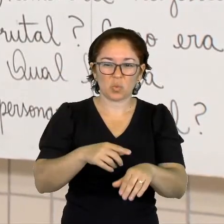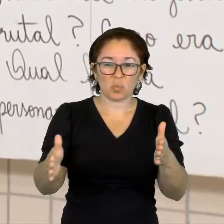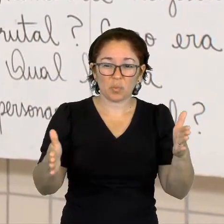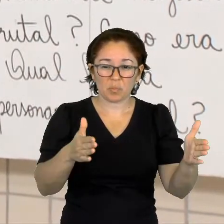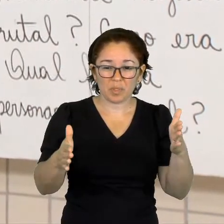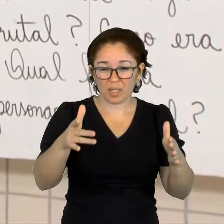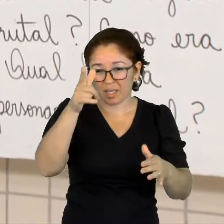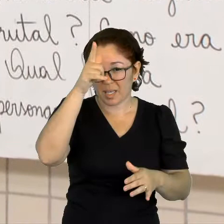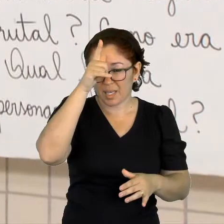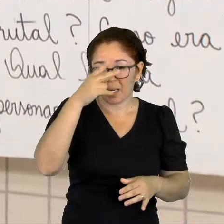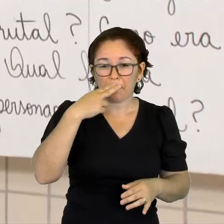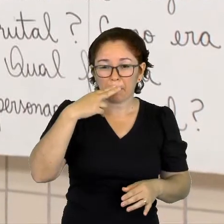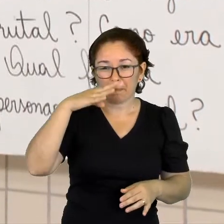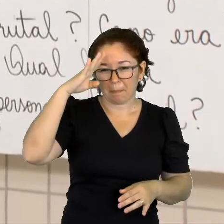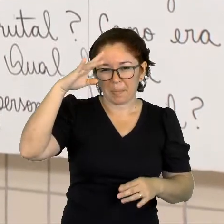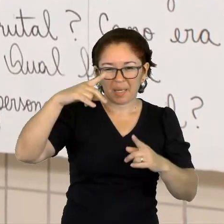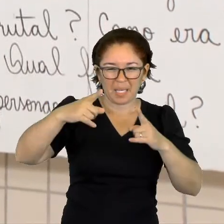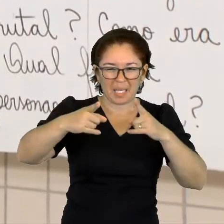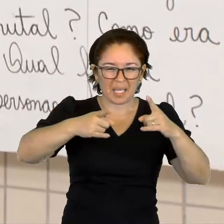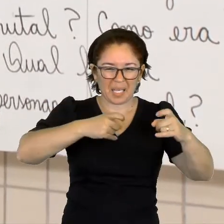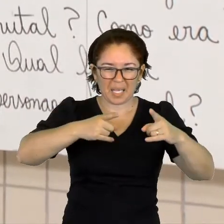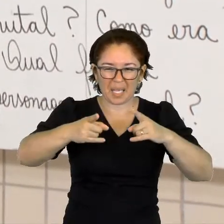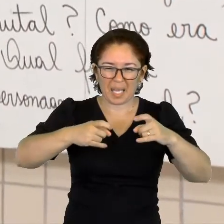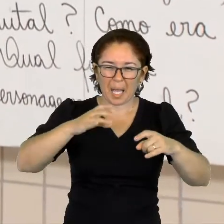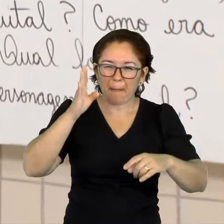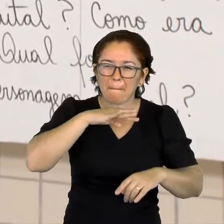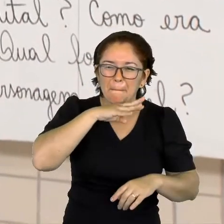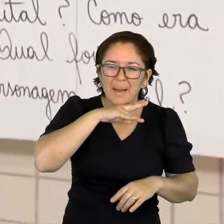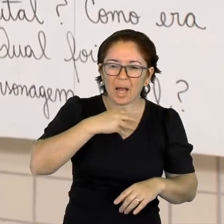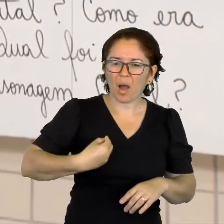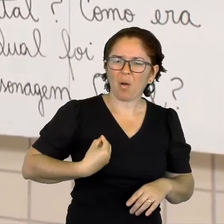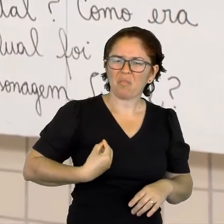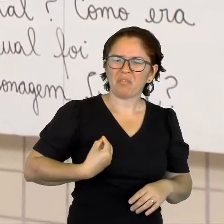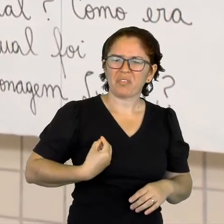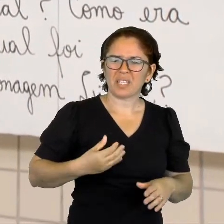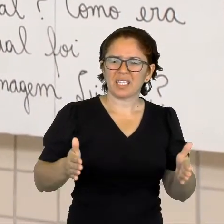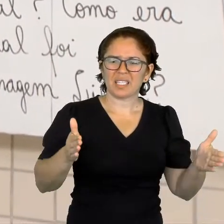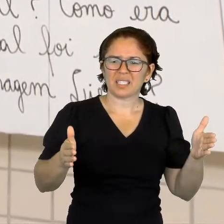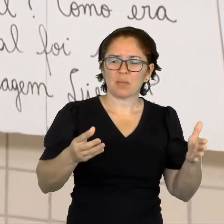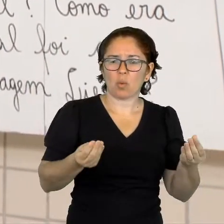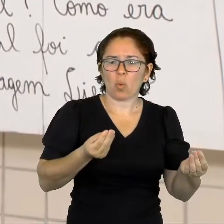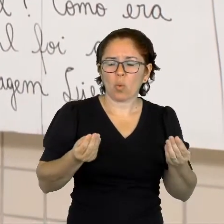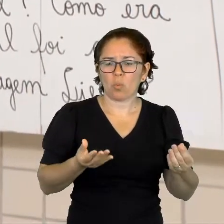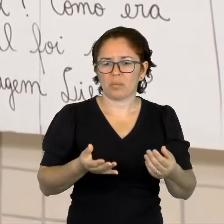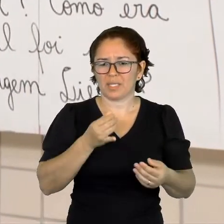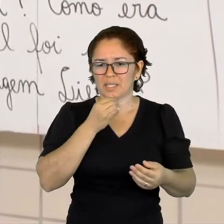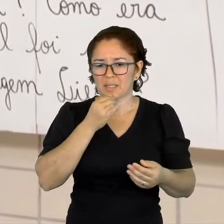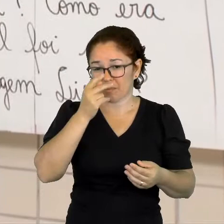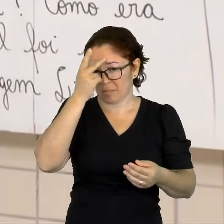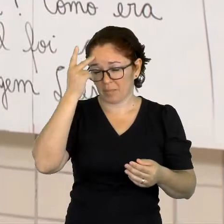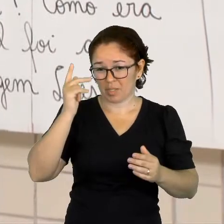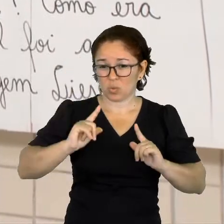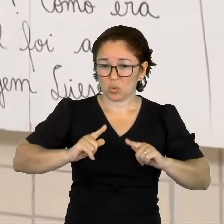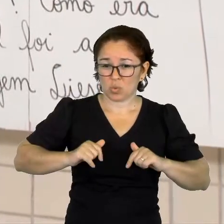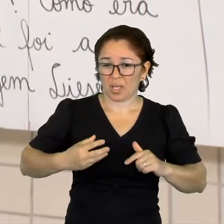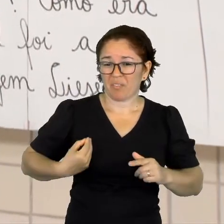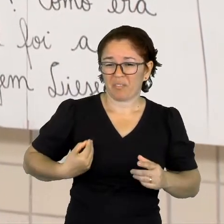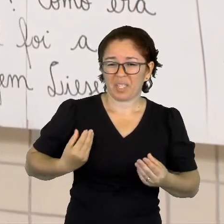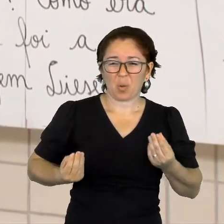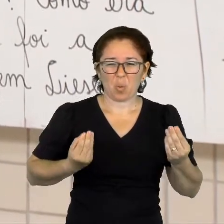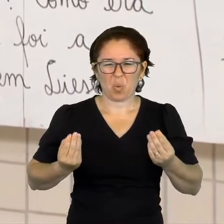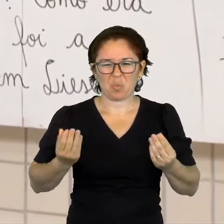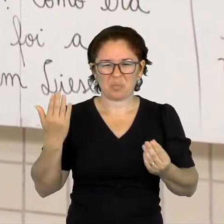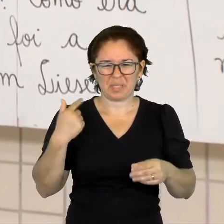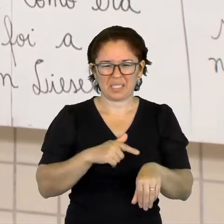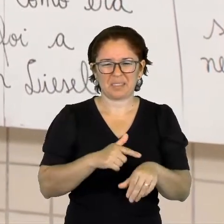a uma guerra brutal? Como era ser judeu naquele contexto? Qual foi a importância da leitura